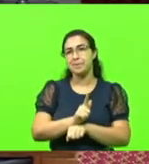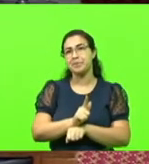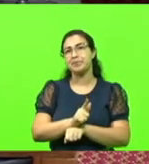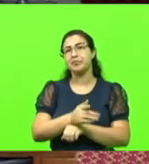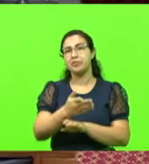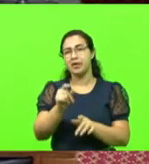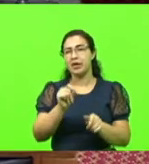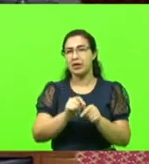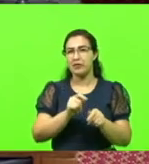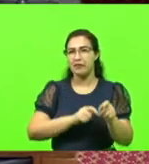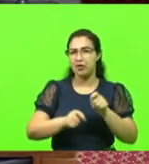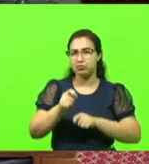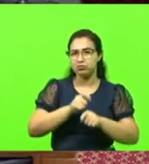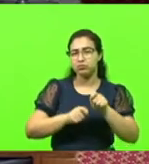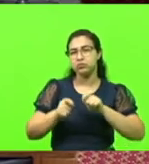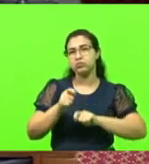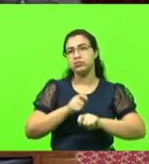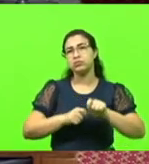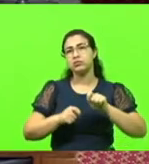Uniarp e